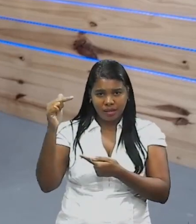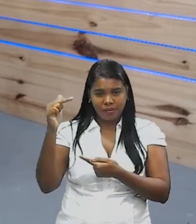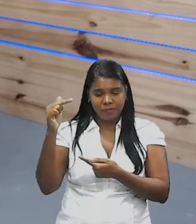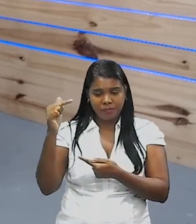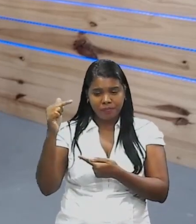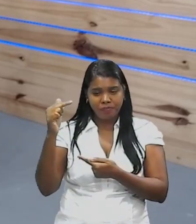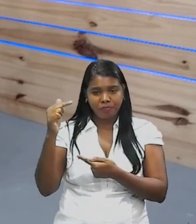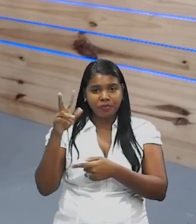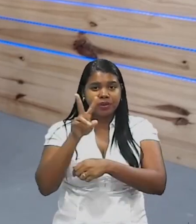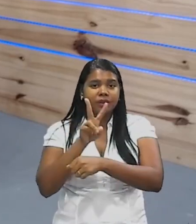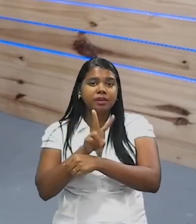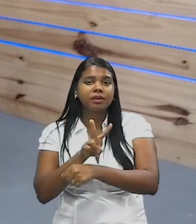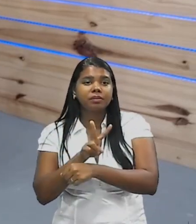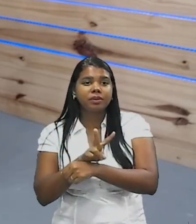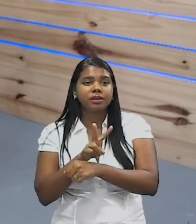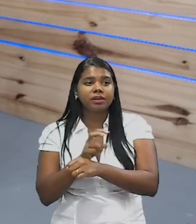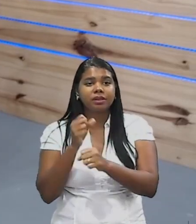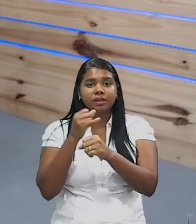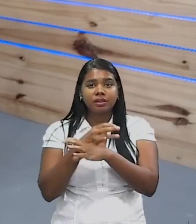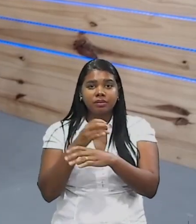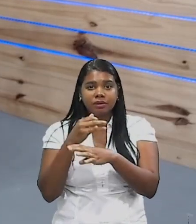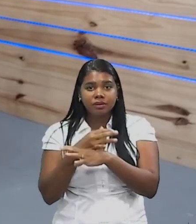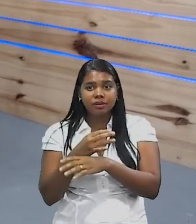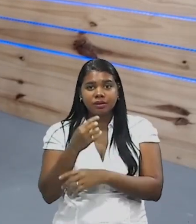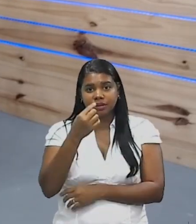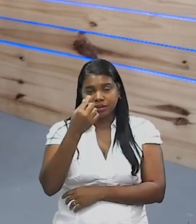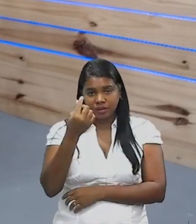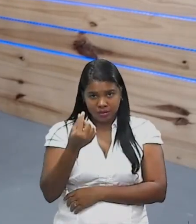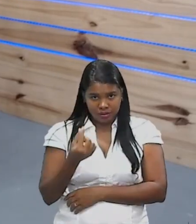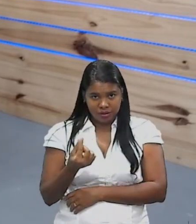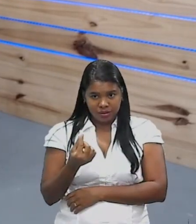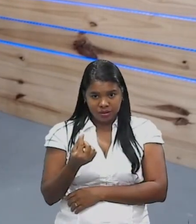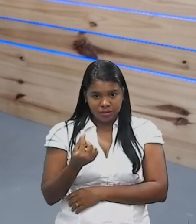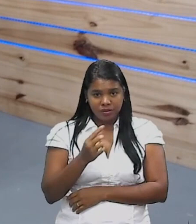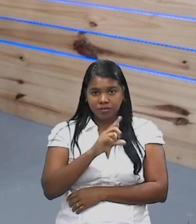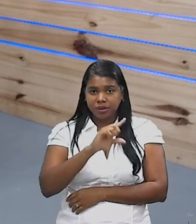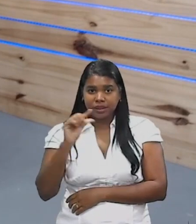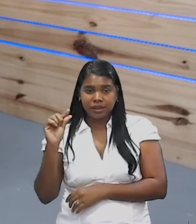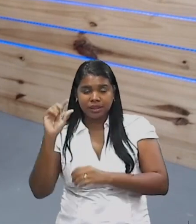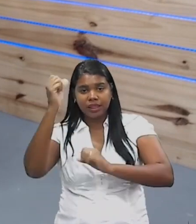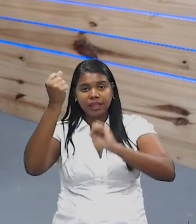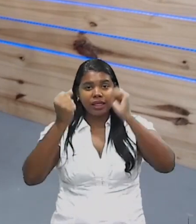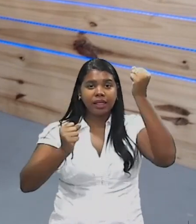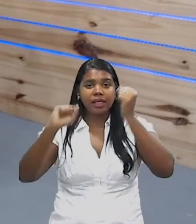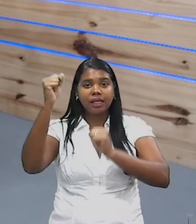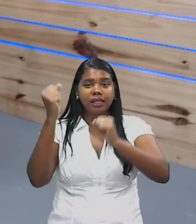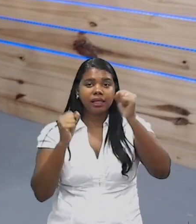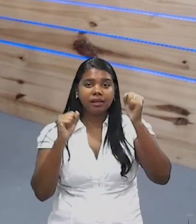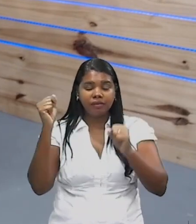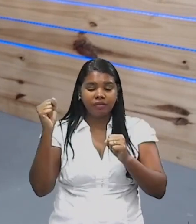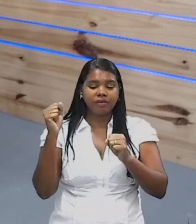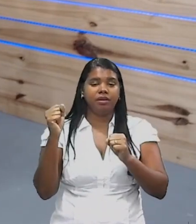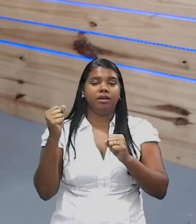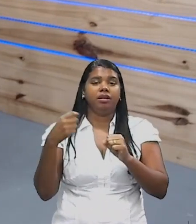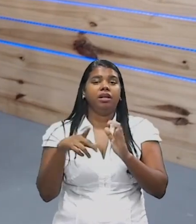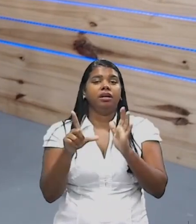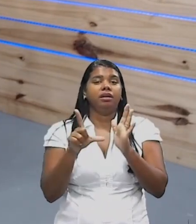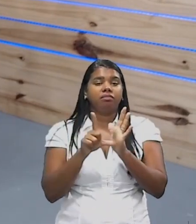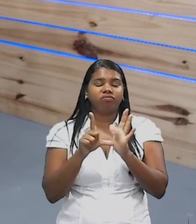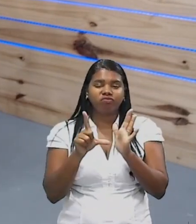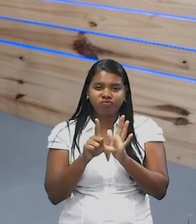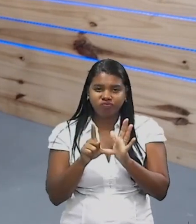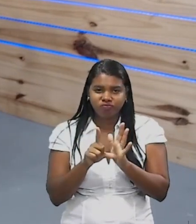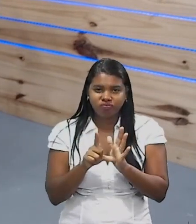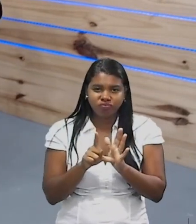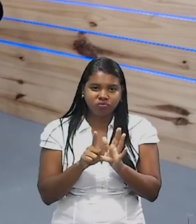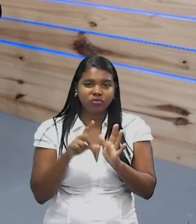para proteger e as batatas ficarem inteiras. Desde o momento que elas saíam da fábrica, ia para o distribuidor